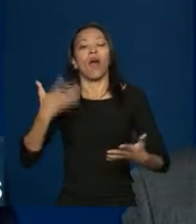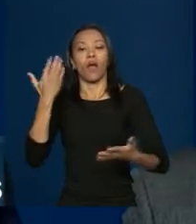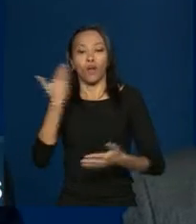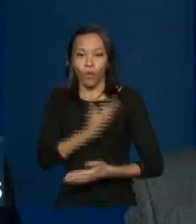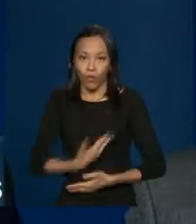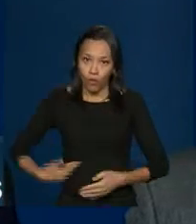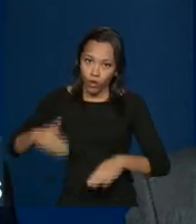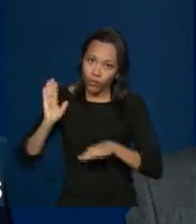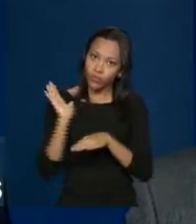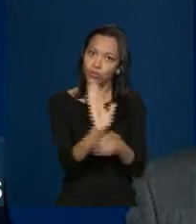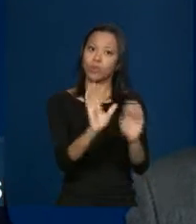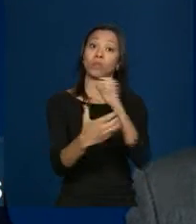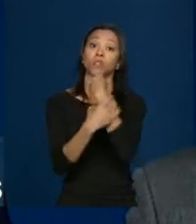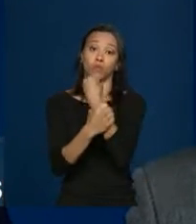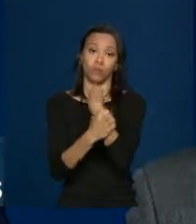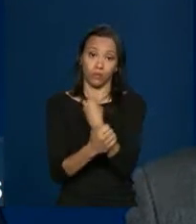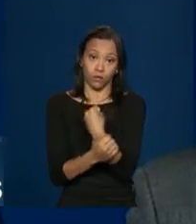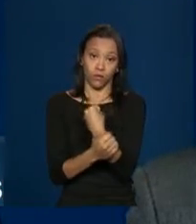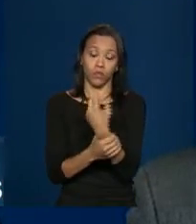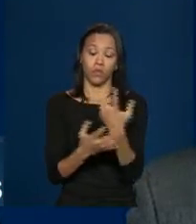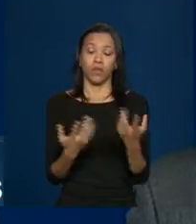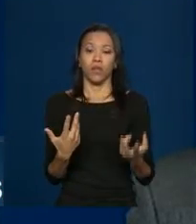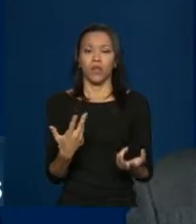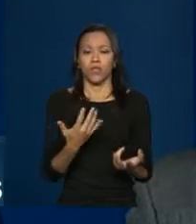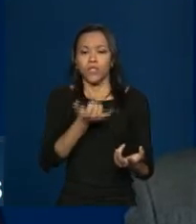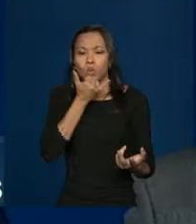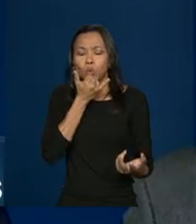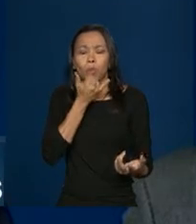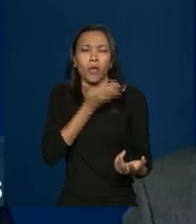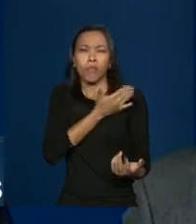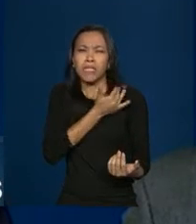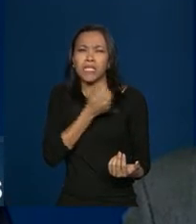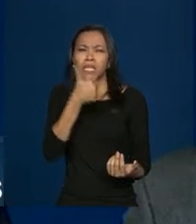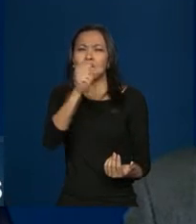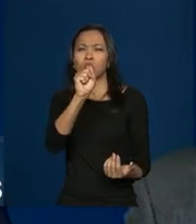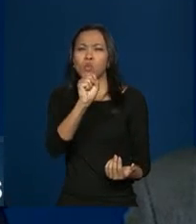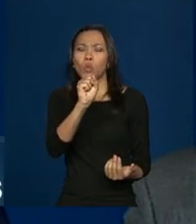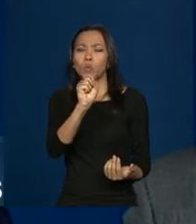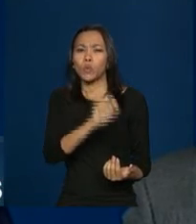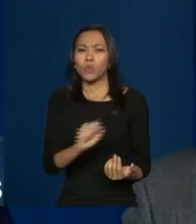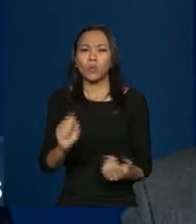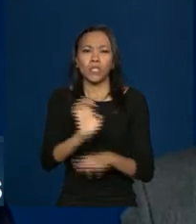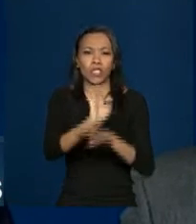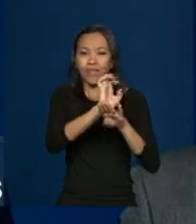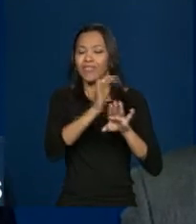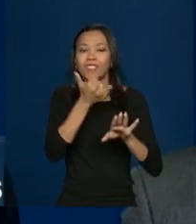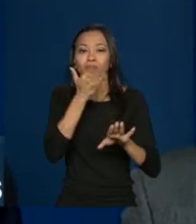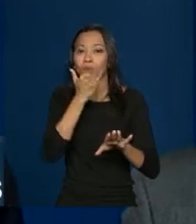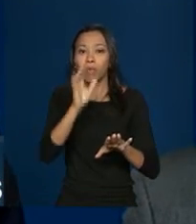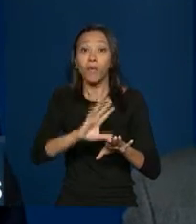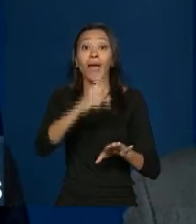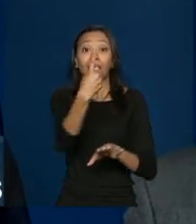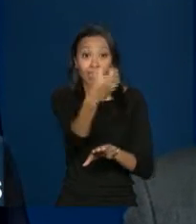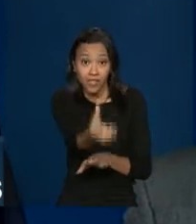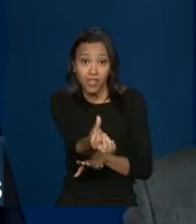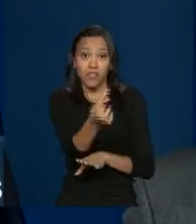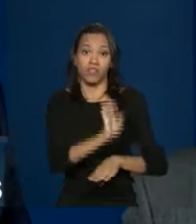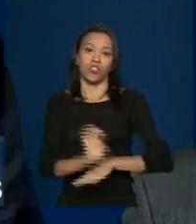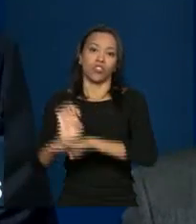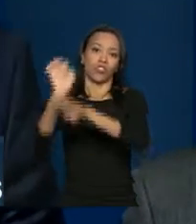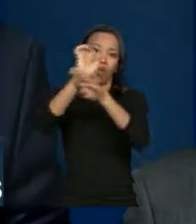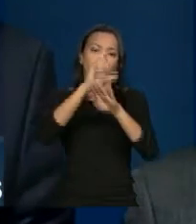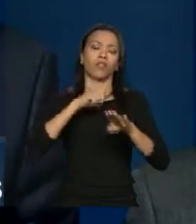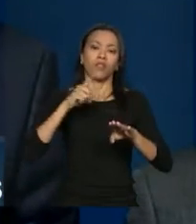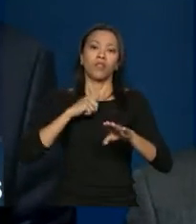17 em 16 estados, perdão, eu falei 18 estados, são 16 estados que têm núcleos